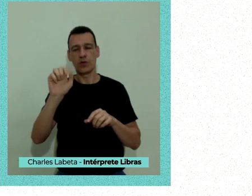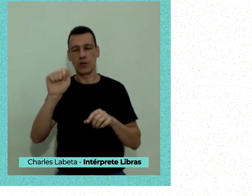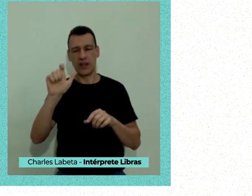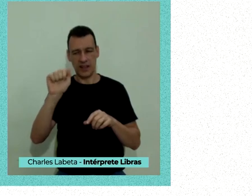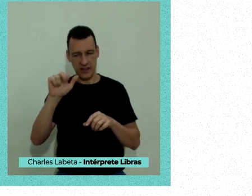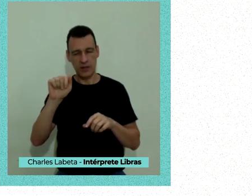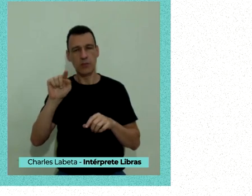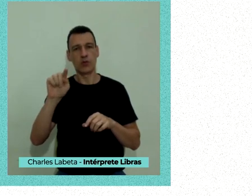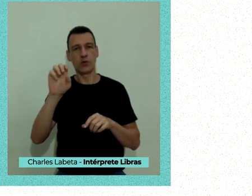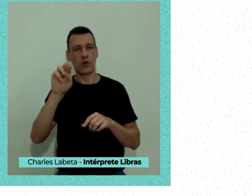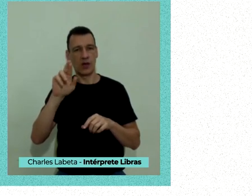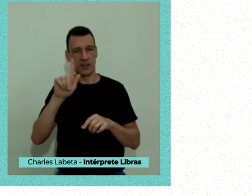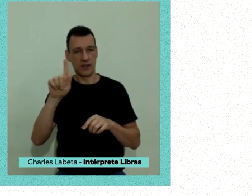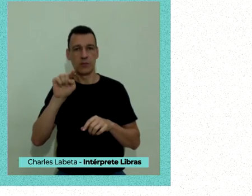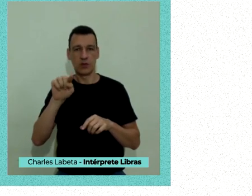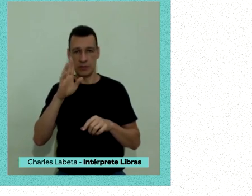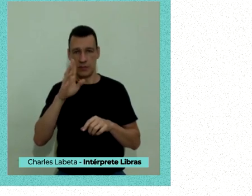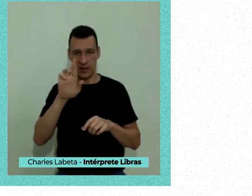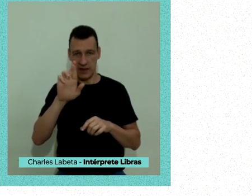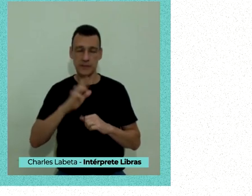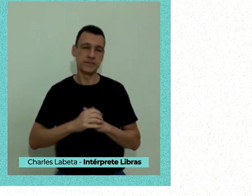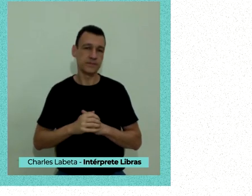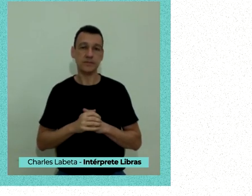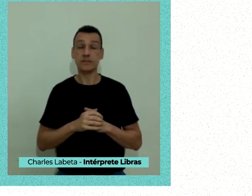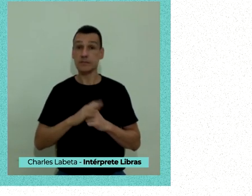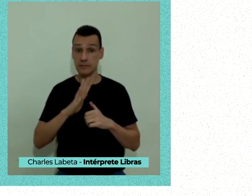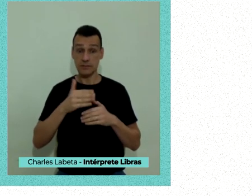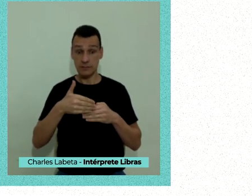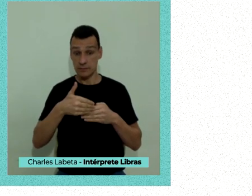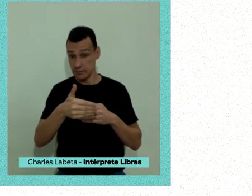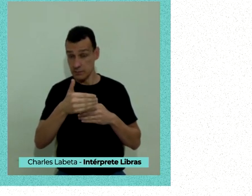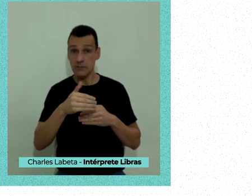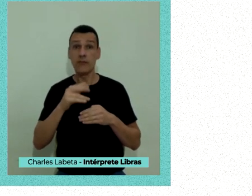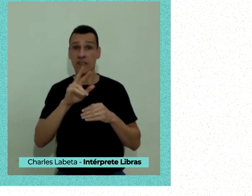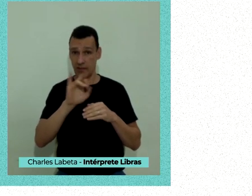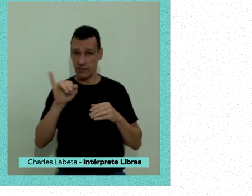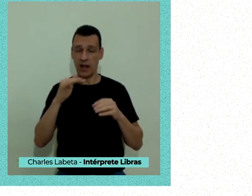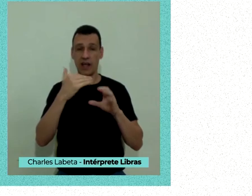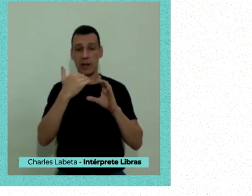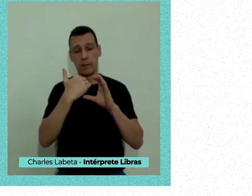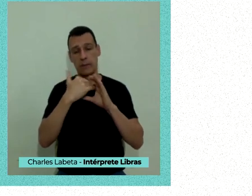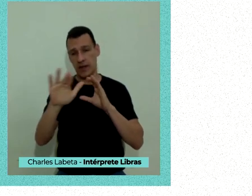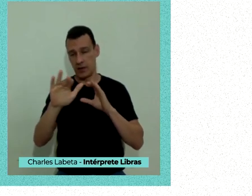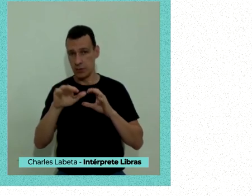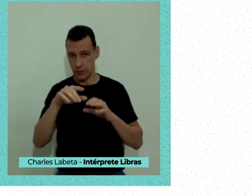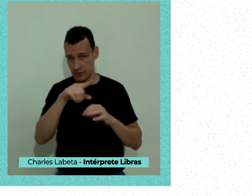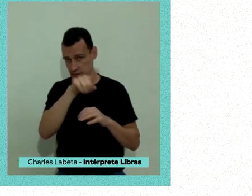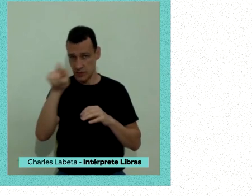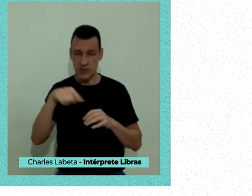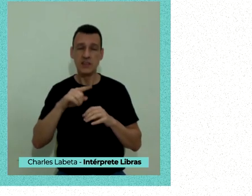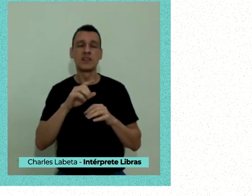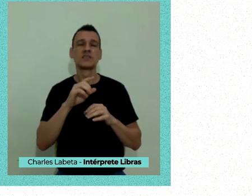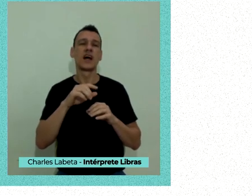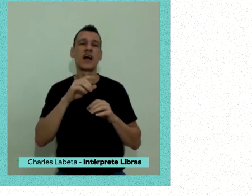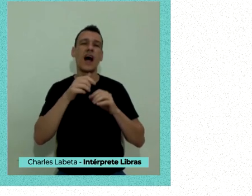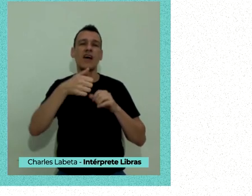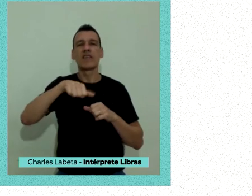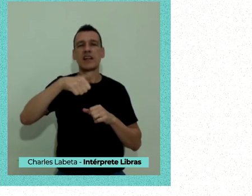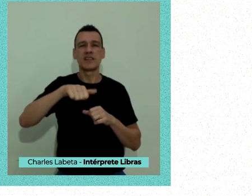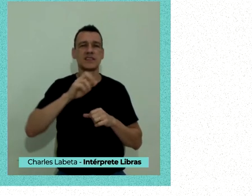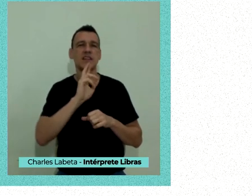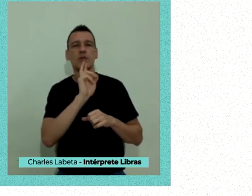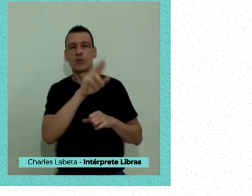.alana.org.br. Nos próximos dias, vocês receberão por e-mail um formulário de avaliação dessa conversa